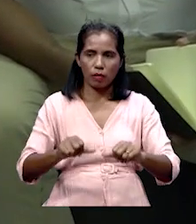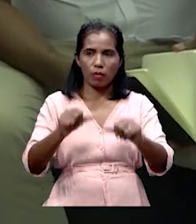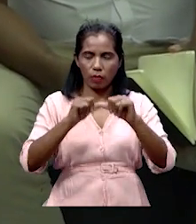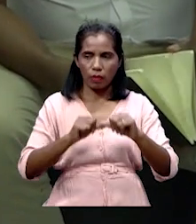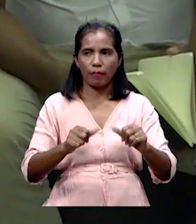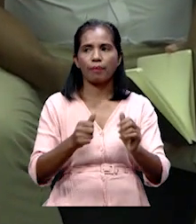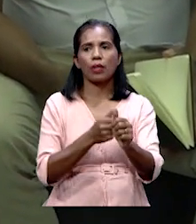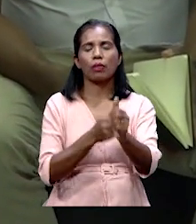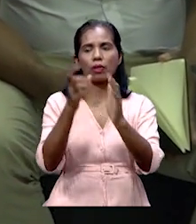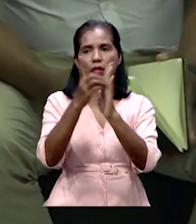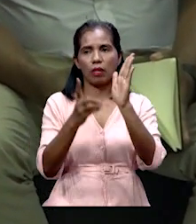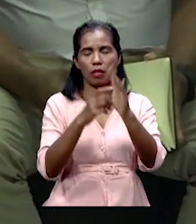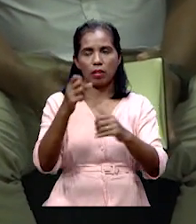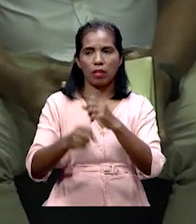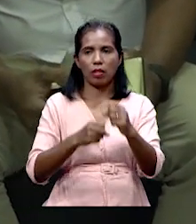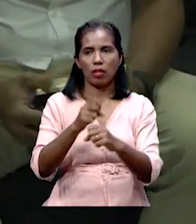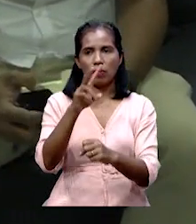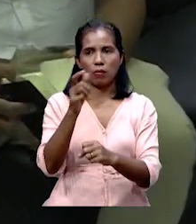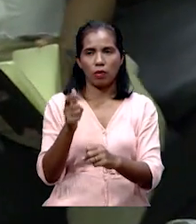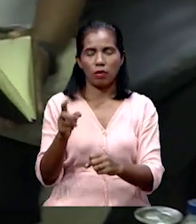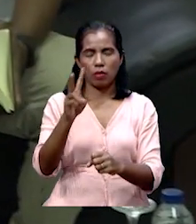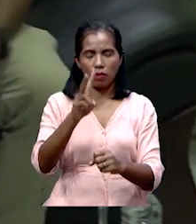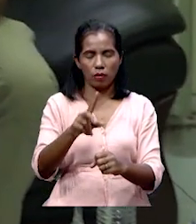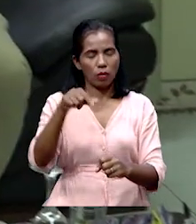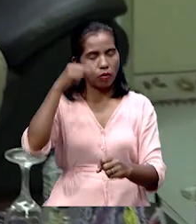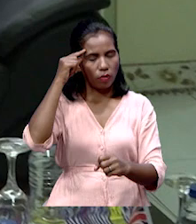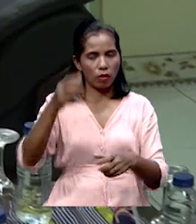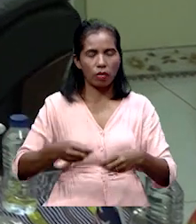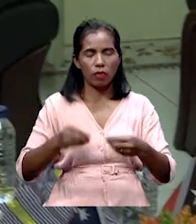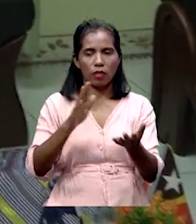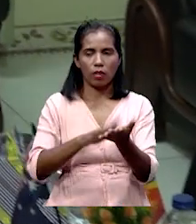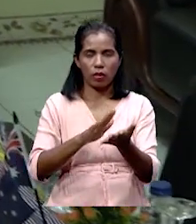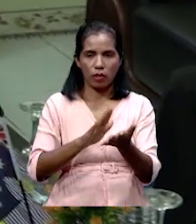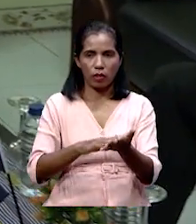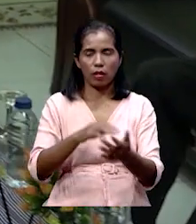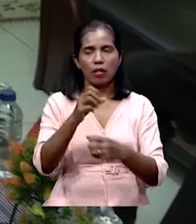Tudo dado se já tinha rindo a rua no Singua, o governo oferece bolsa estudo para veterano no Uan,